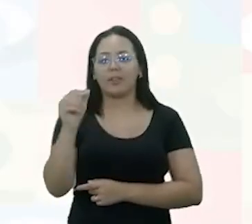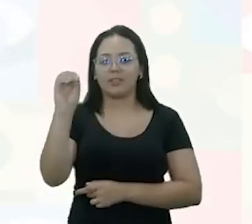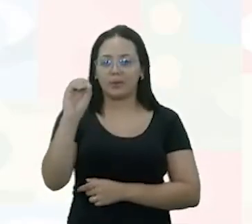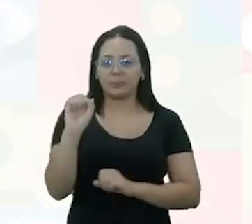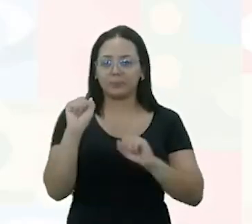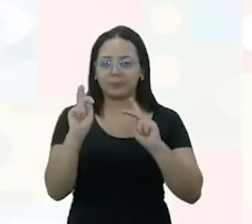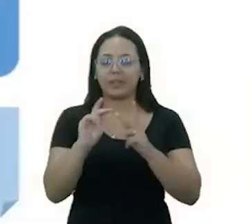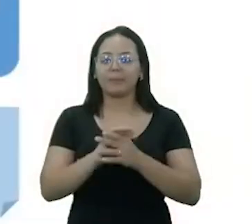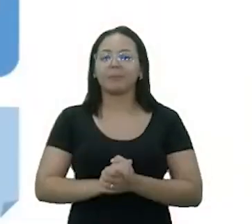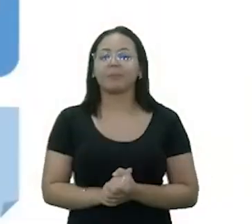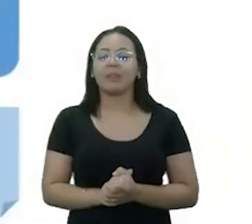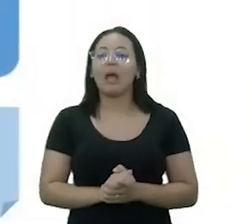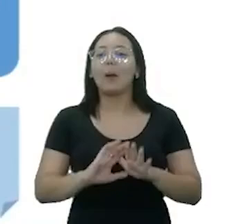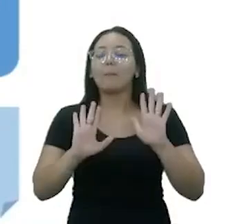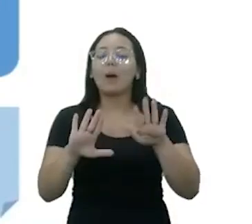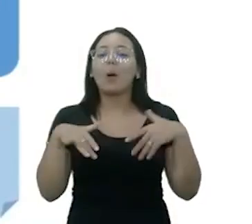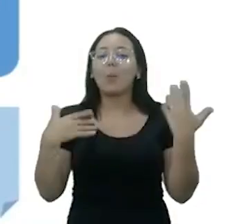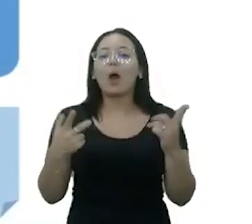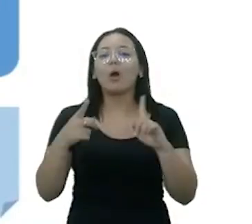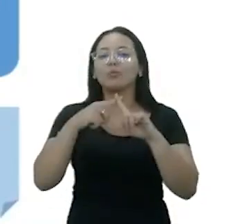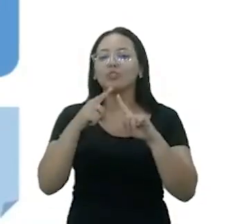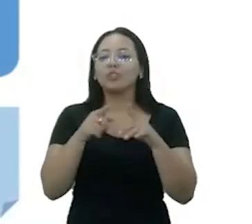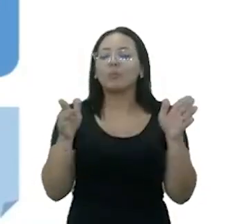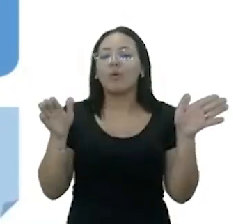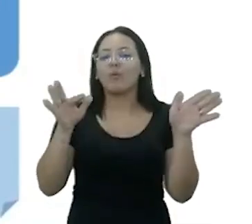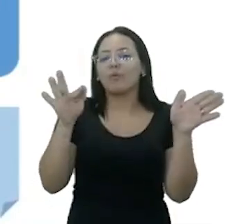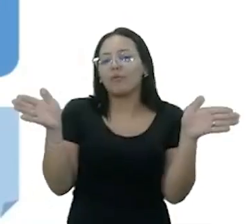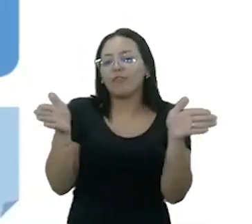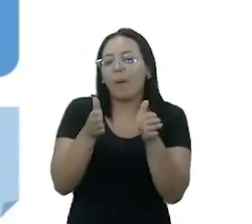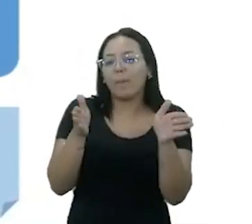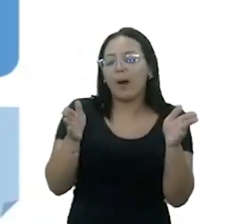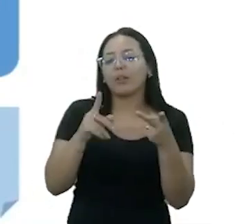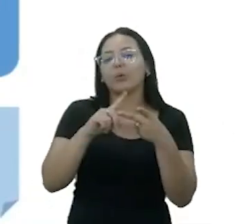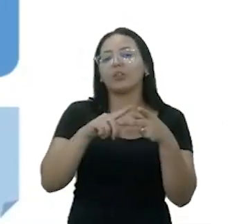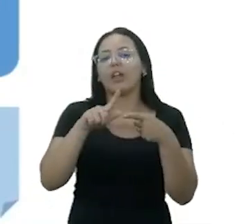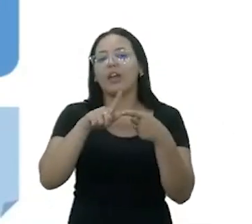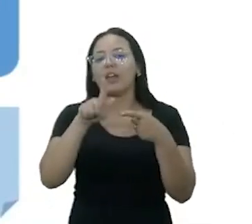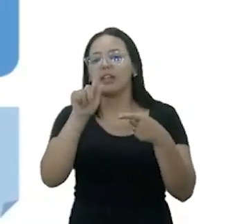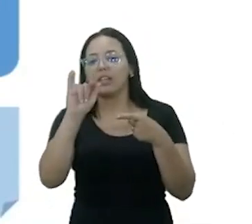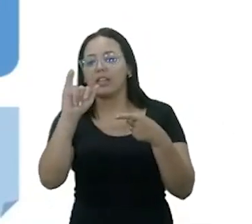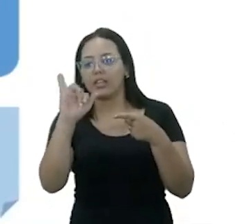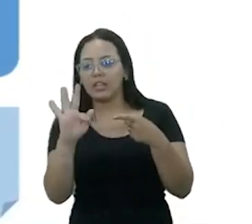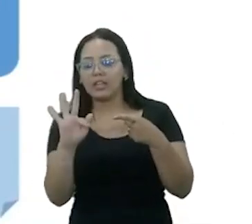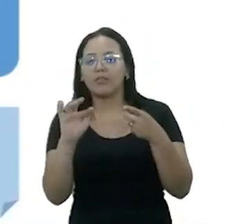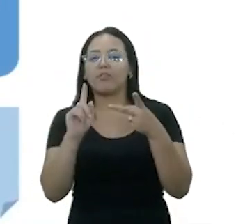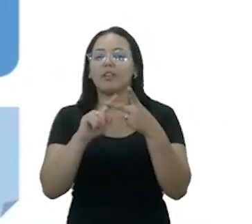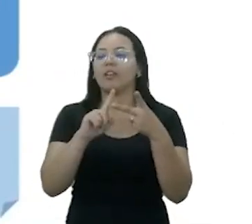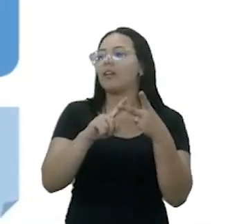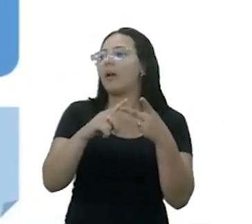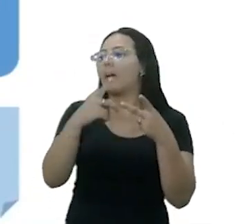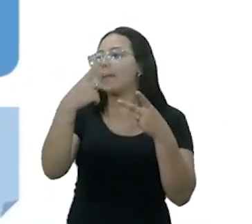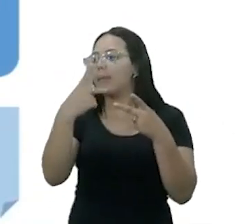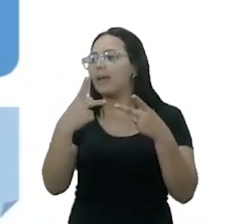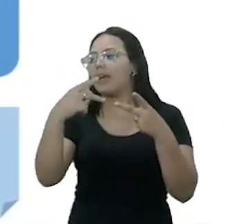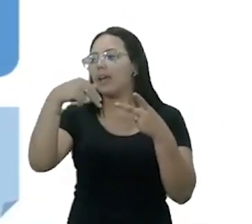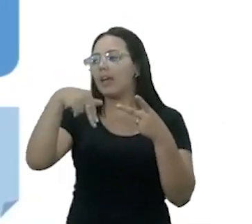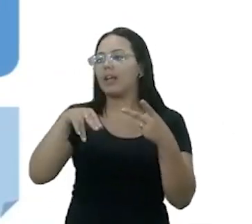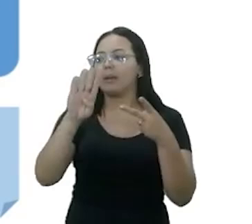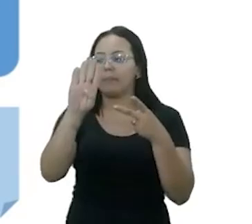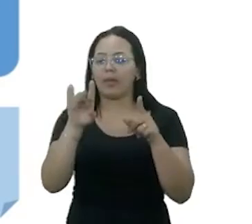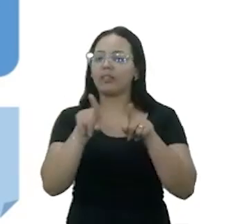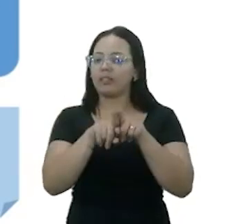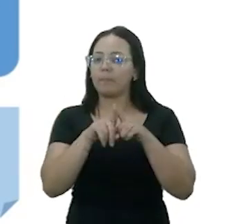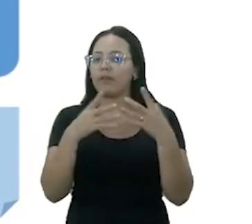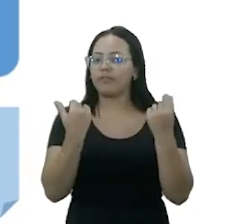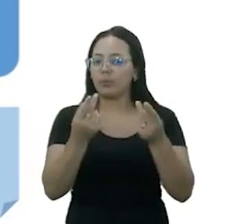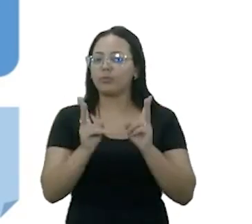que estão nela? É os formatos do PNG, do GIF ou do BMP. Ok, vamos